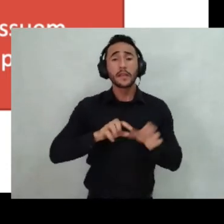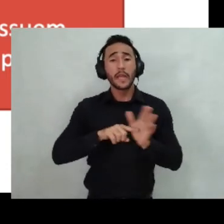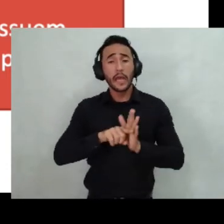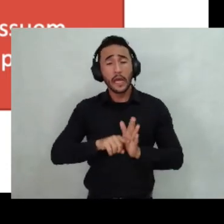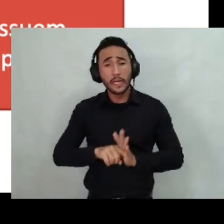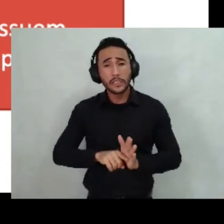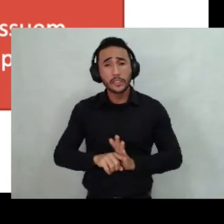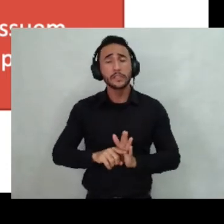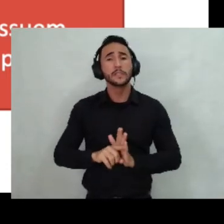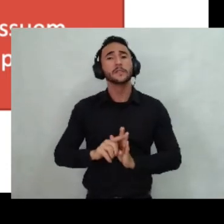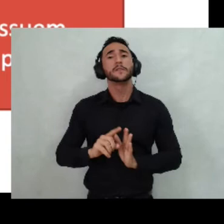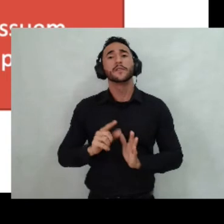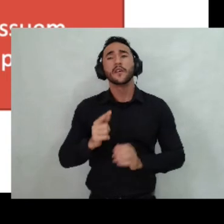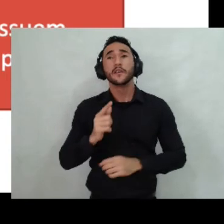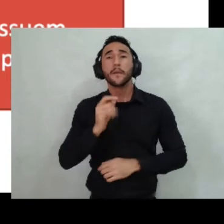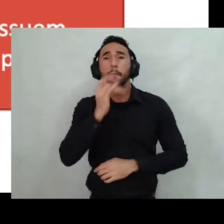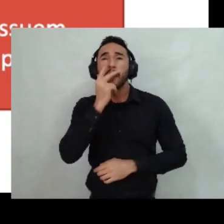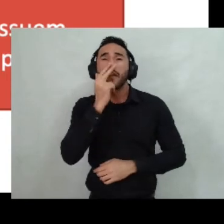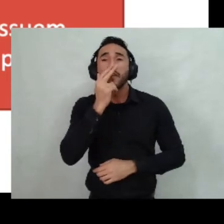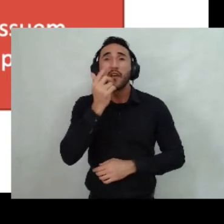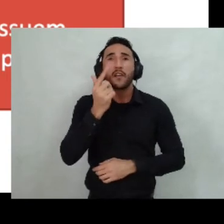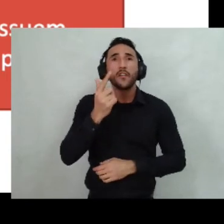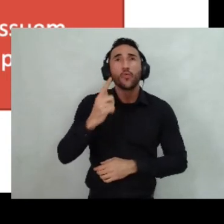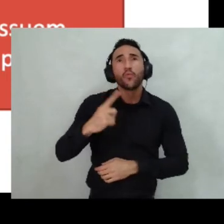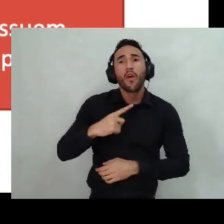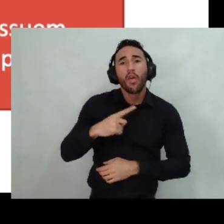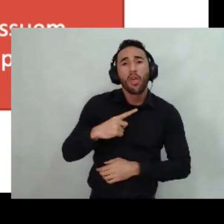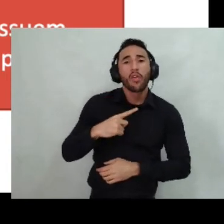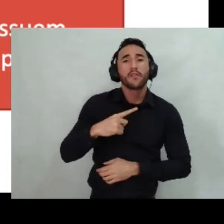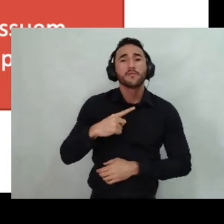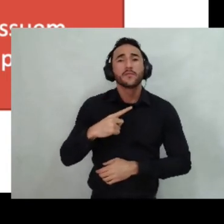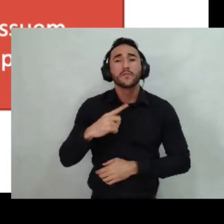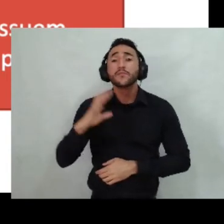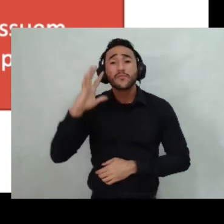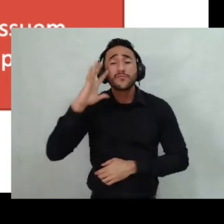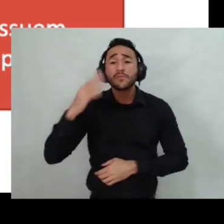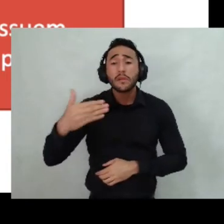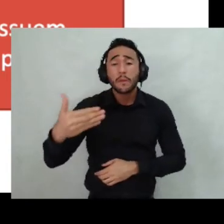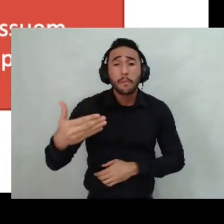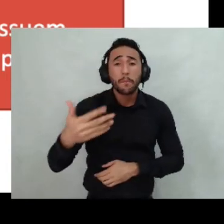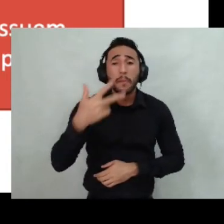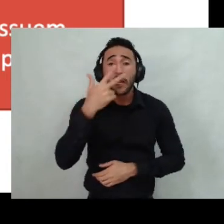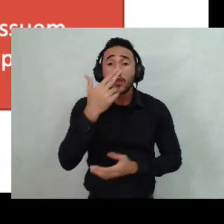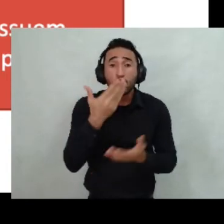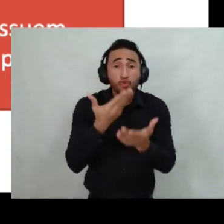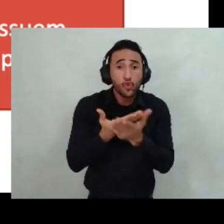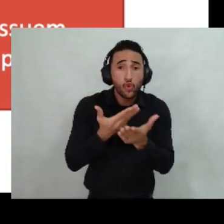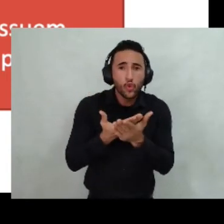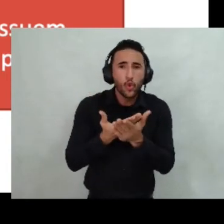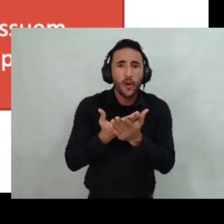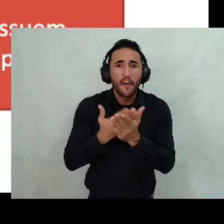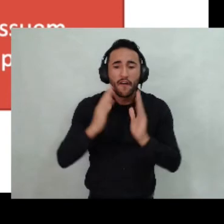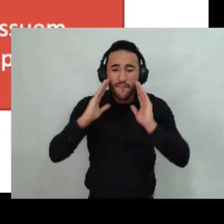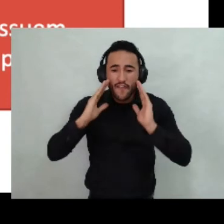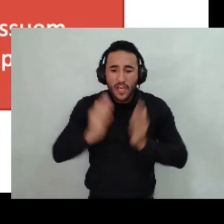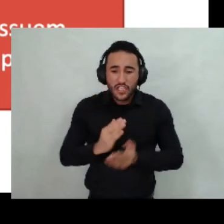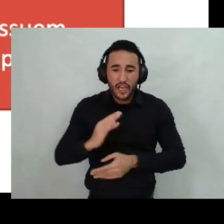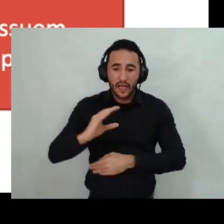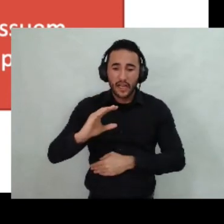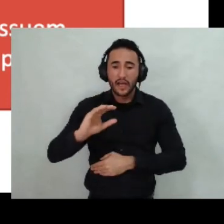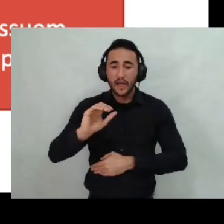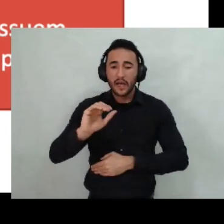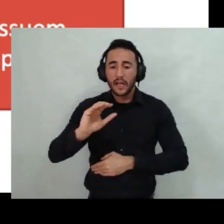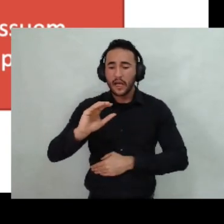permitam definir causalidade. Estudos dessa natureza não fecham causalidade, esse é o limite, claro, do estudo, mas podem